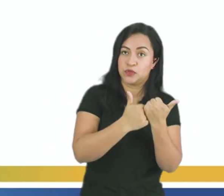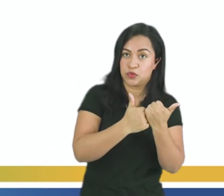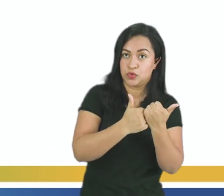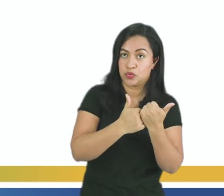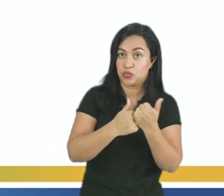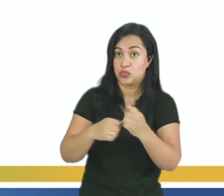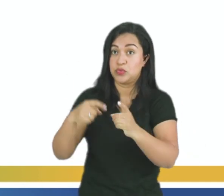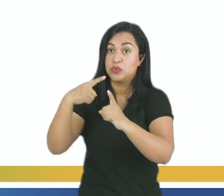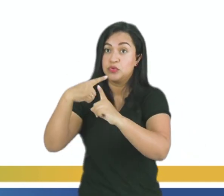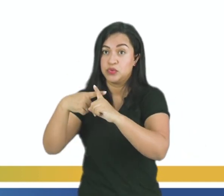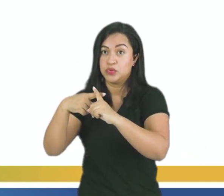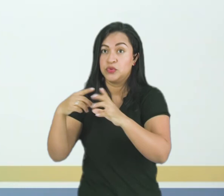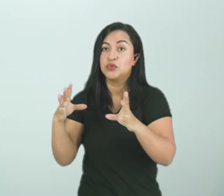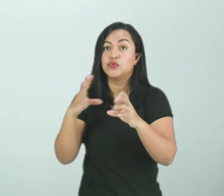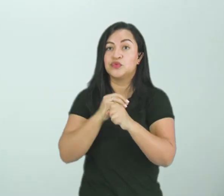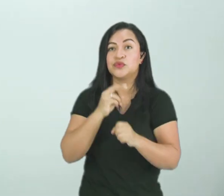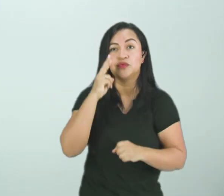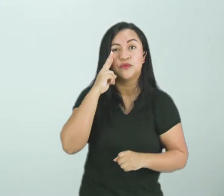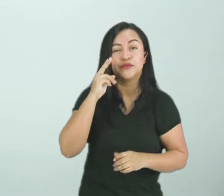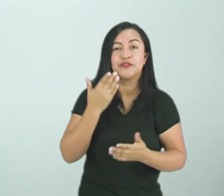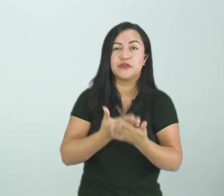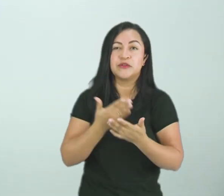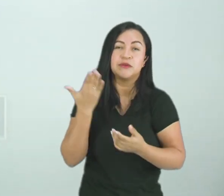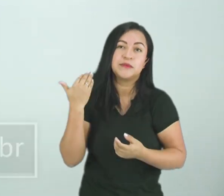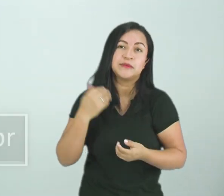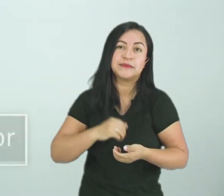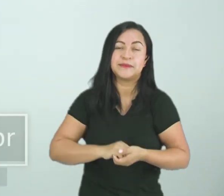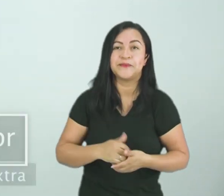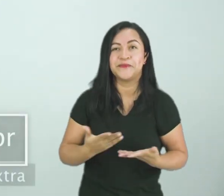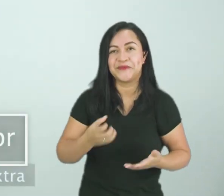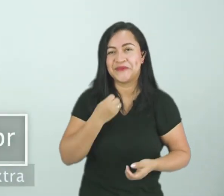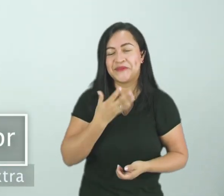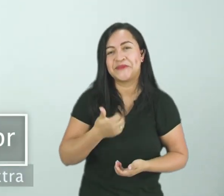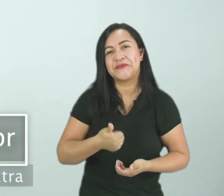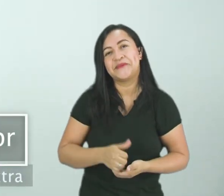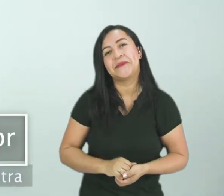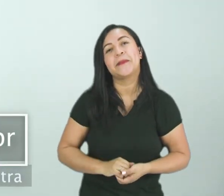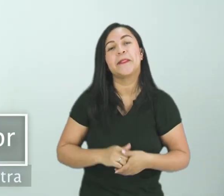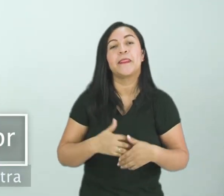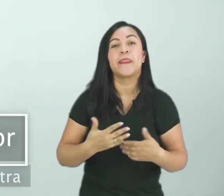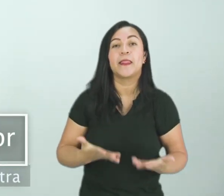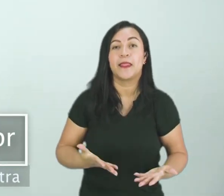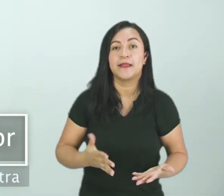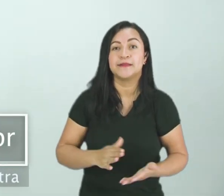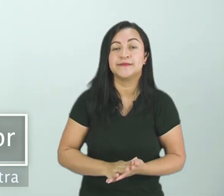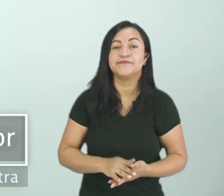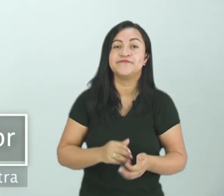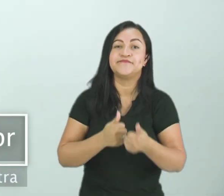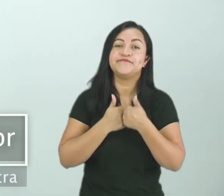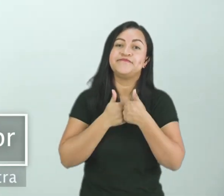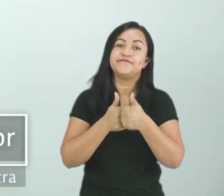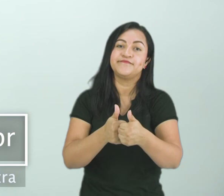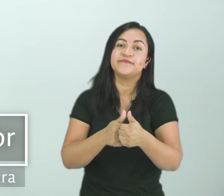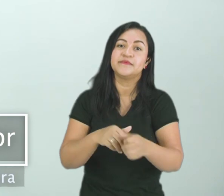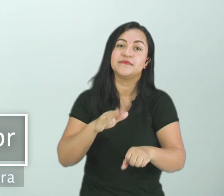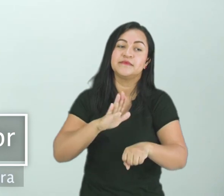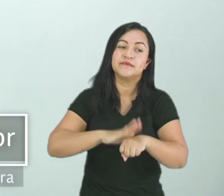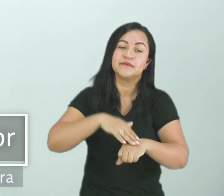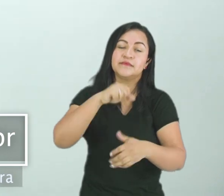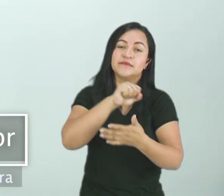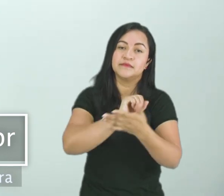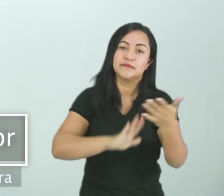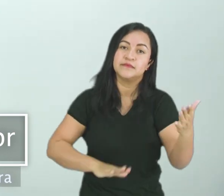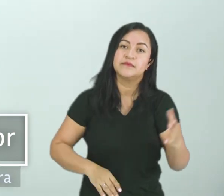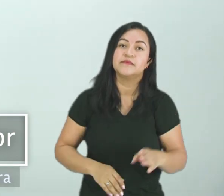adição vistos nas aulas anteriores. Muito bem. Então, acompanhe mais conteúdos desse tipo nas